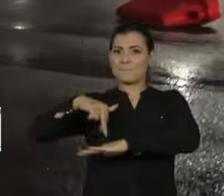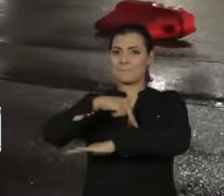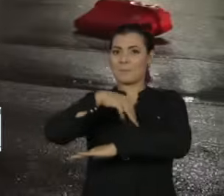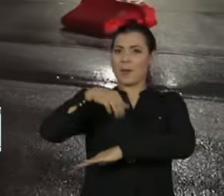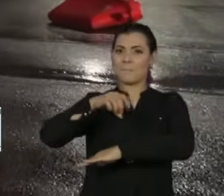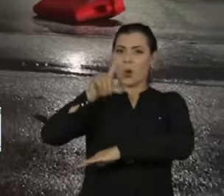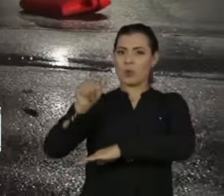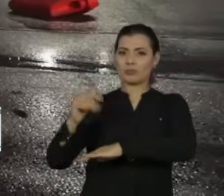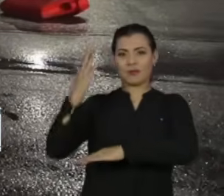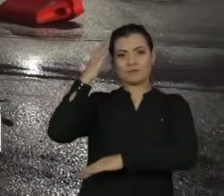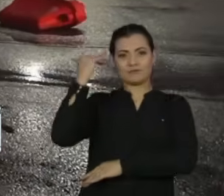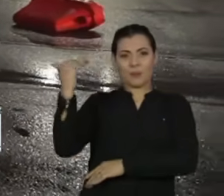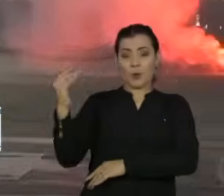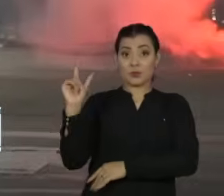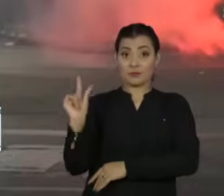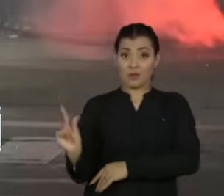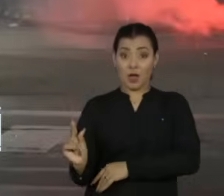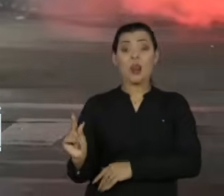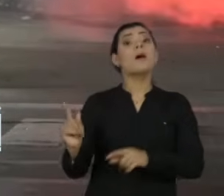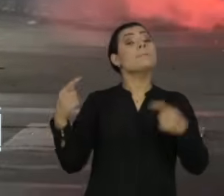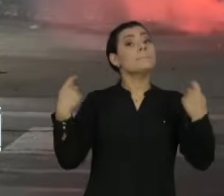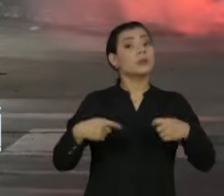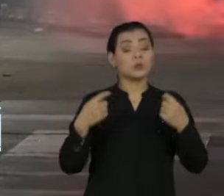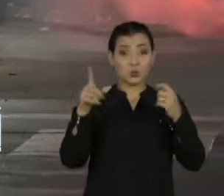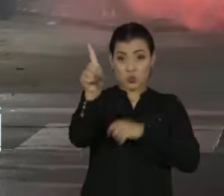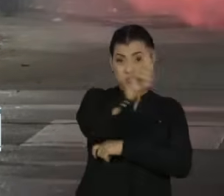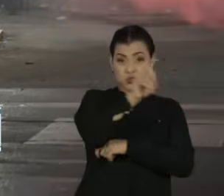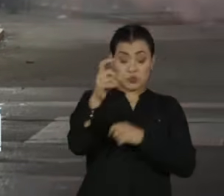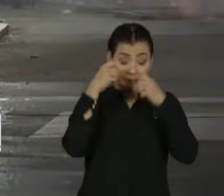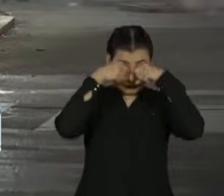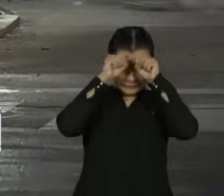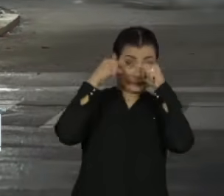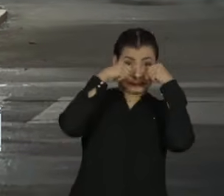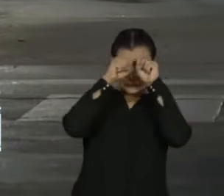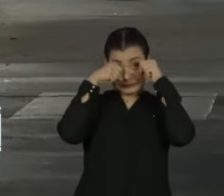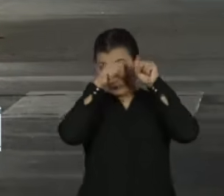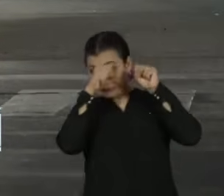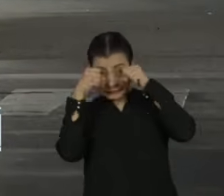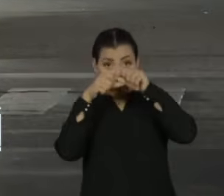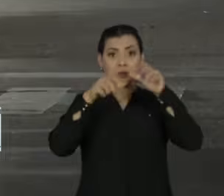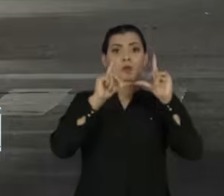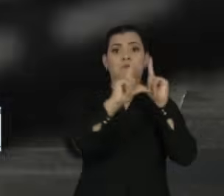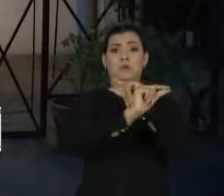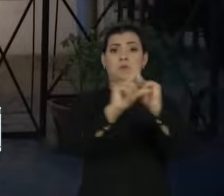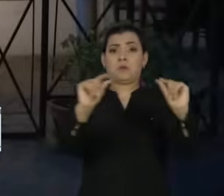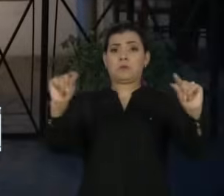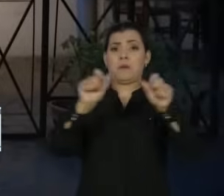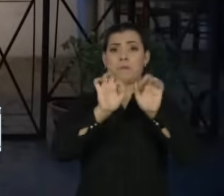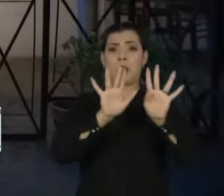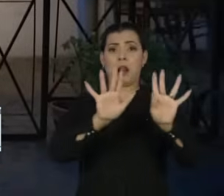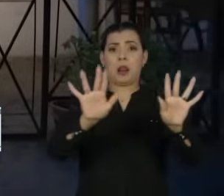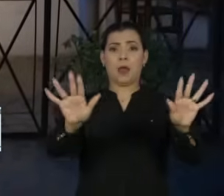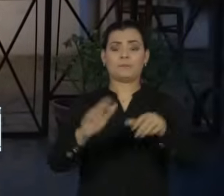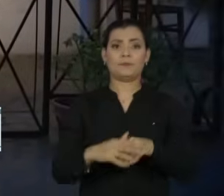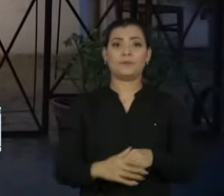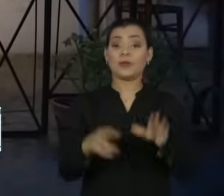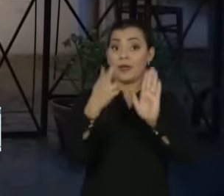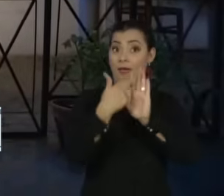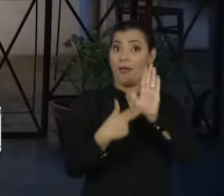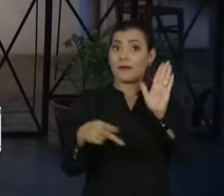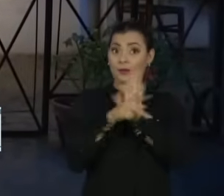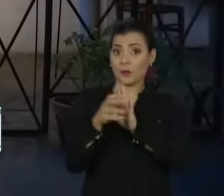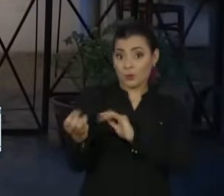da Itália, a polícia precisou usar gás lacrimogênio para dispersar os manifestantes. As novas